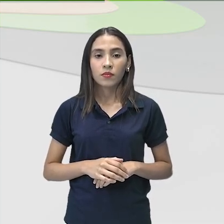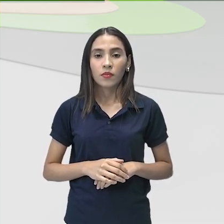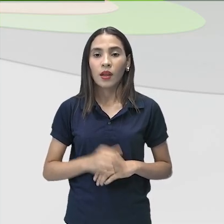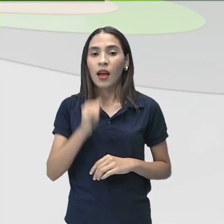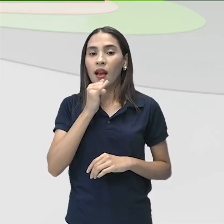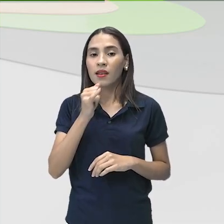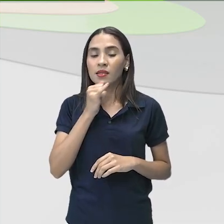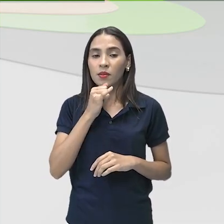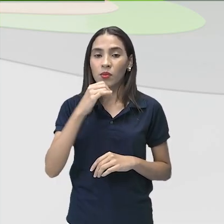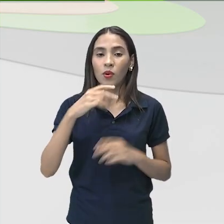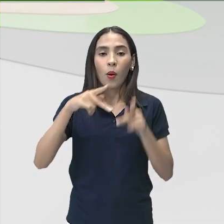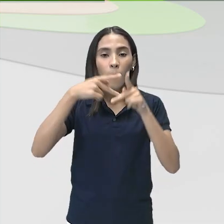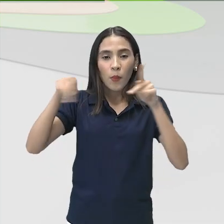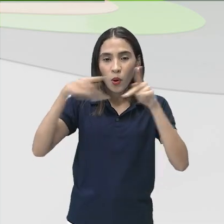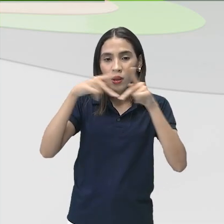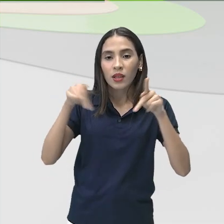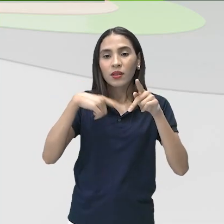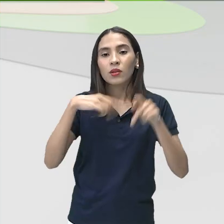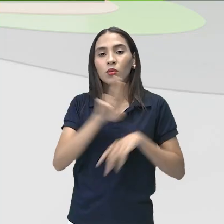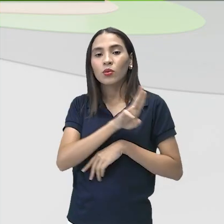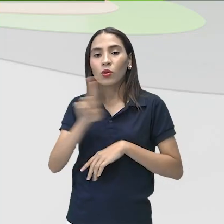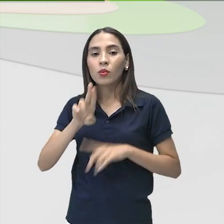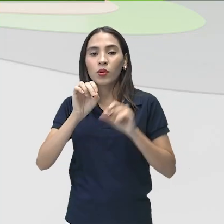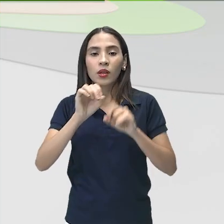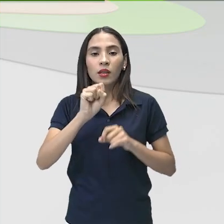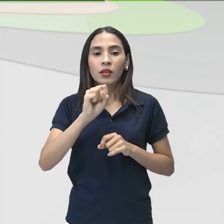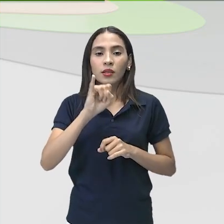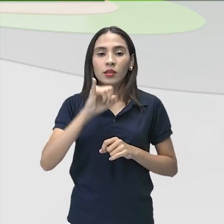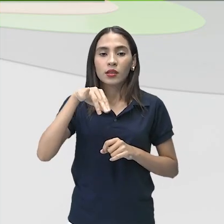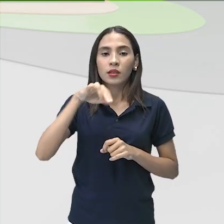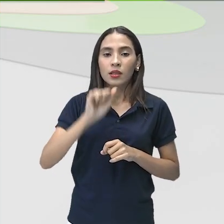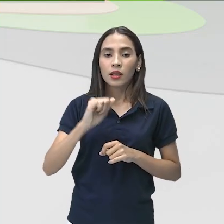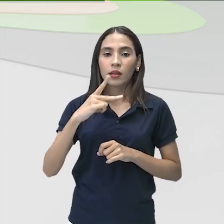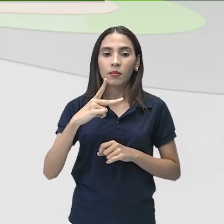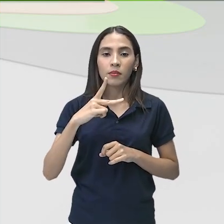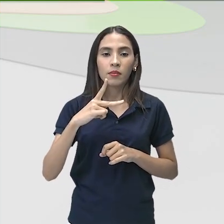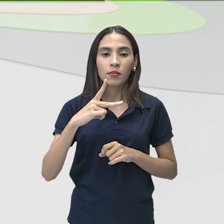um complexo proteico, denominado de complexo